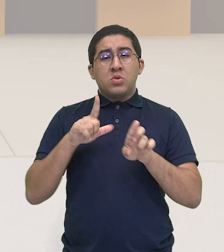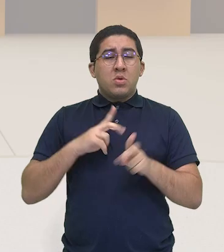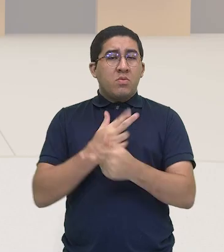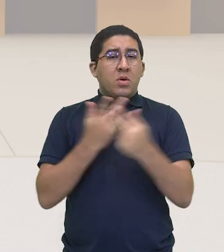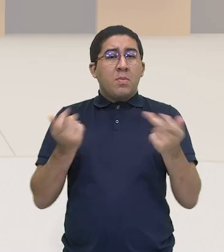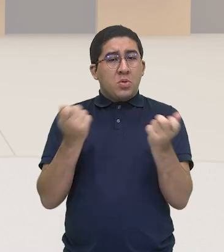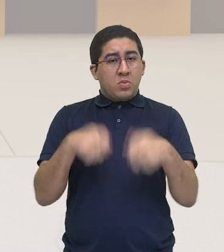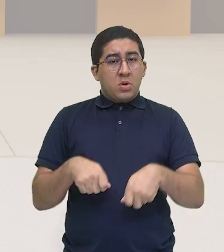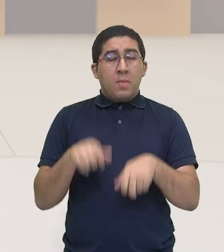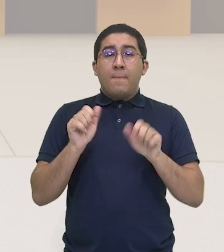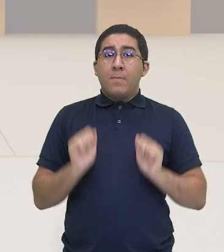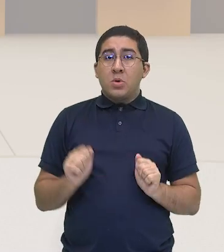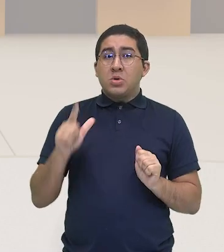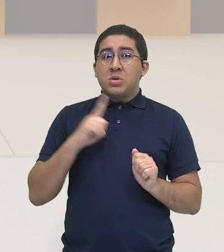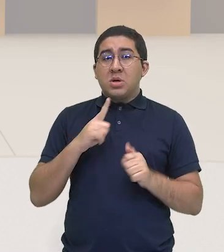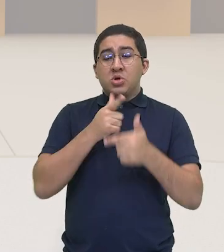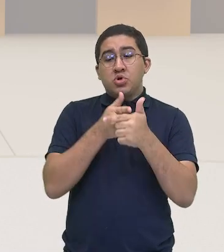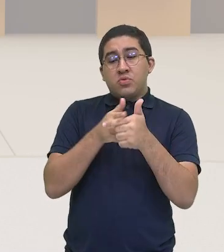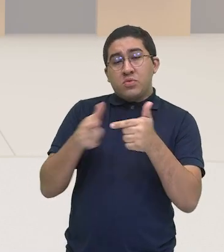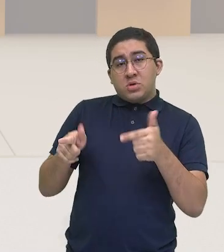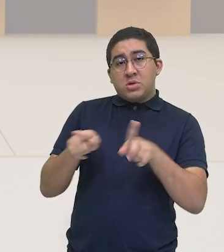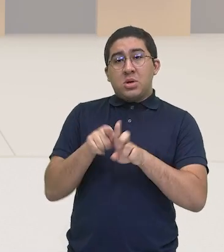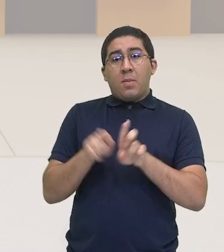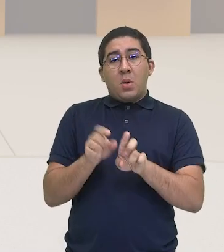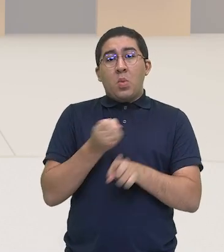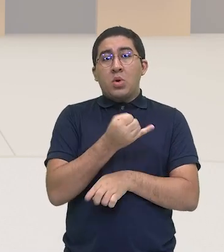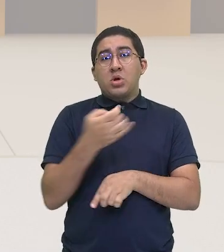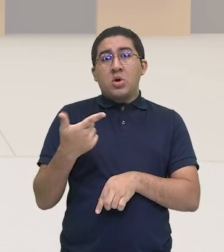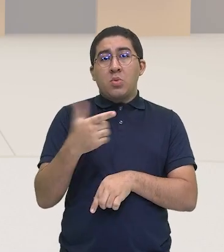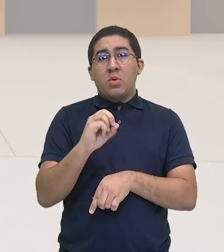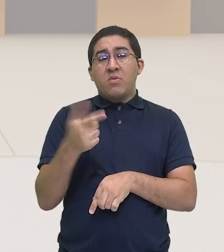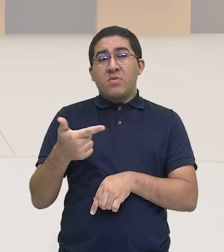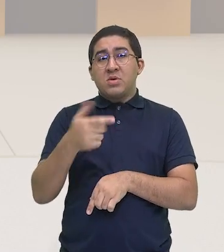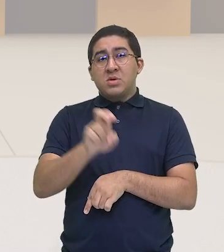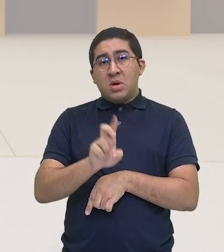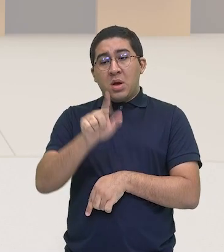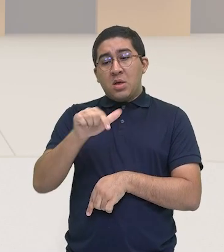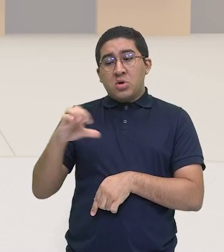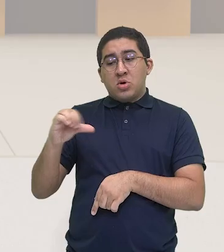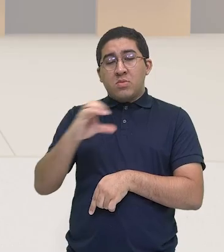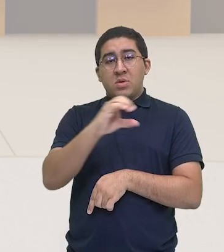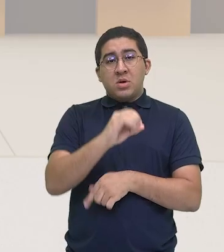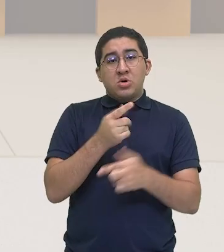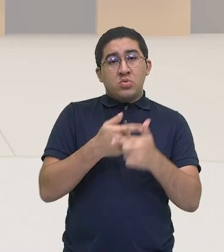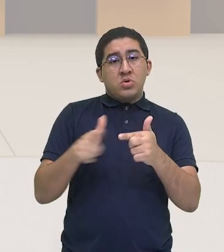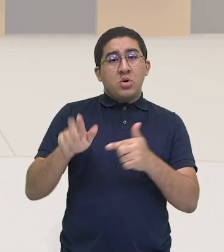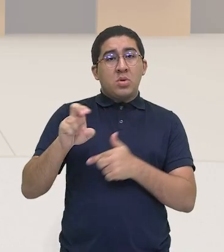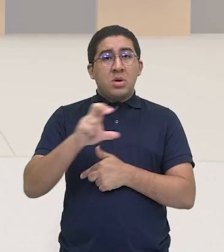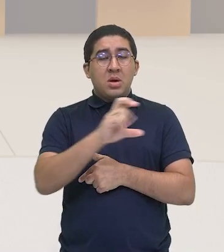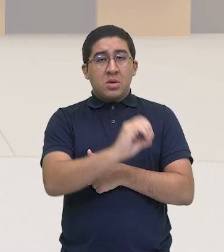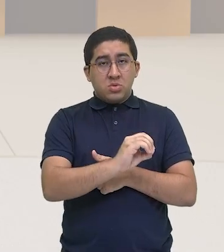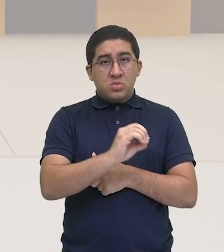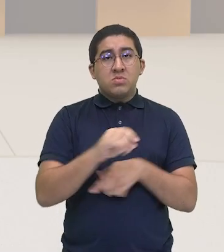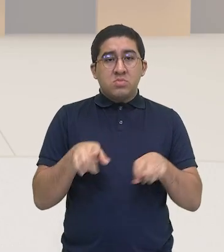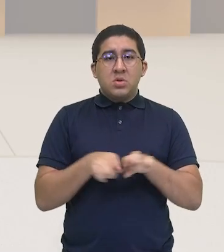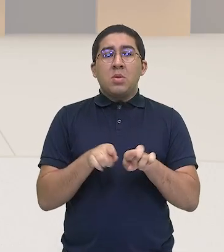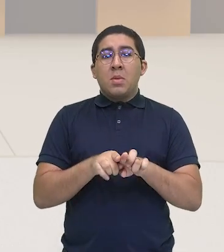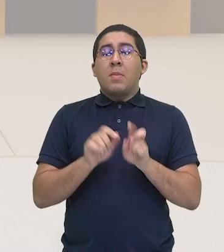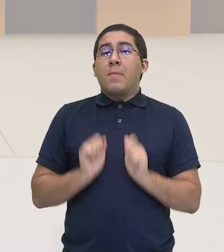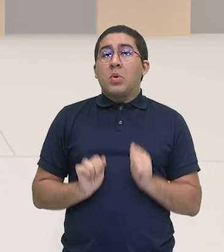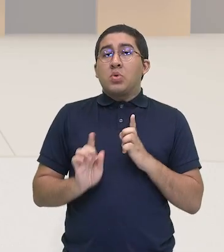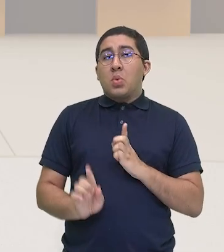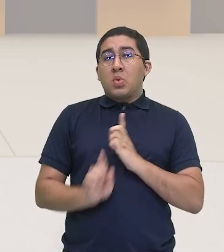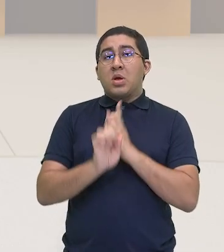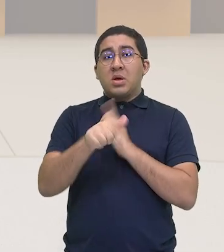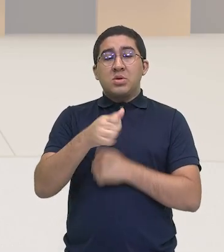ali o resultado e dividir, né, o total de 2025, os 900, dividir pelos 500 de 2024. Você vai chegar